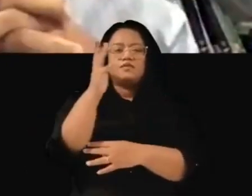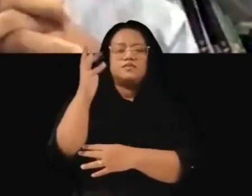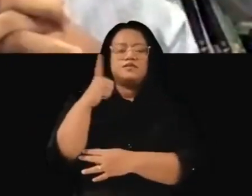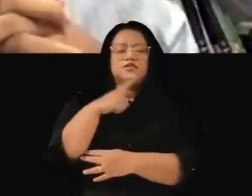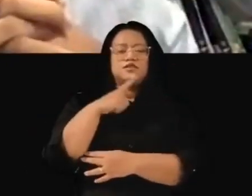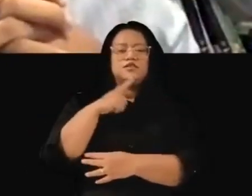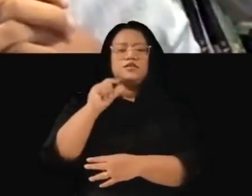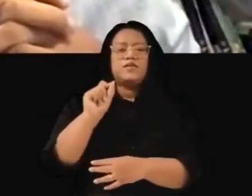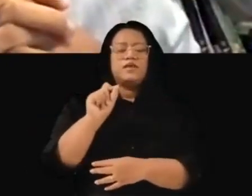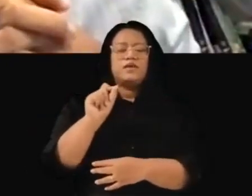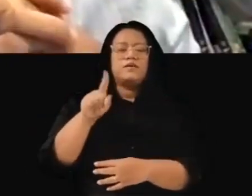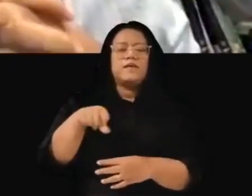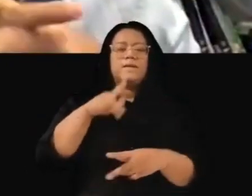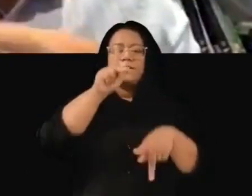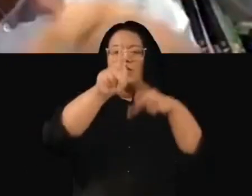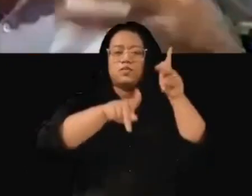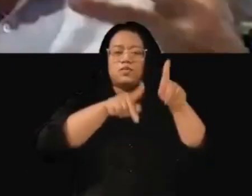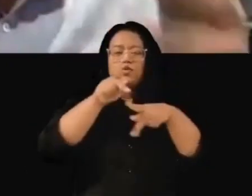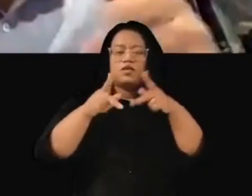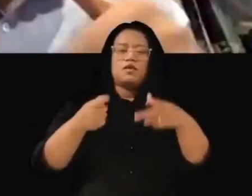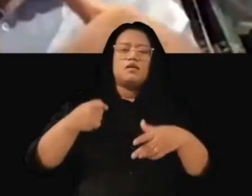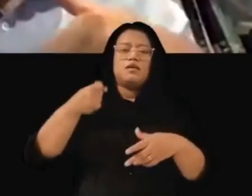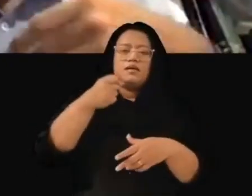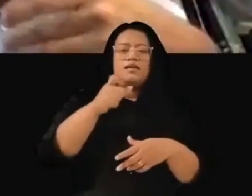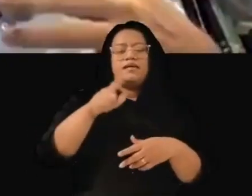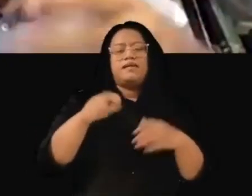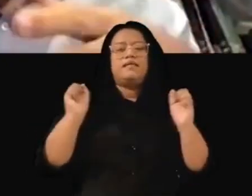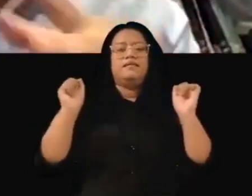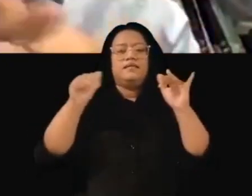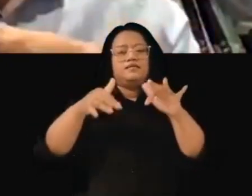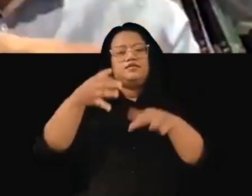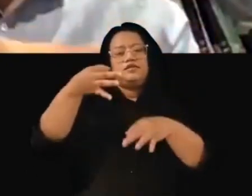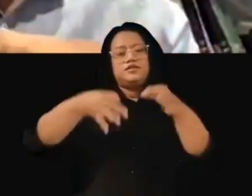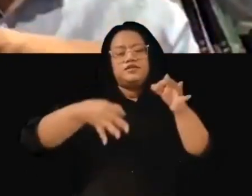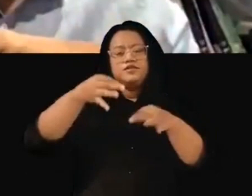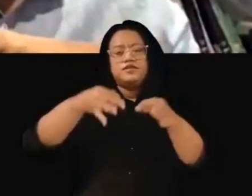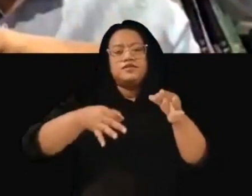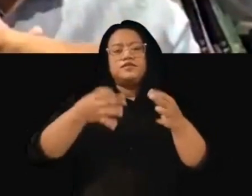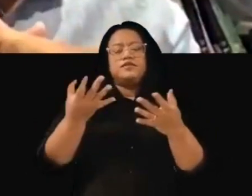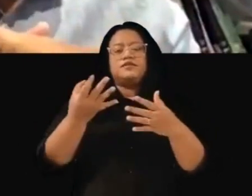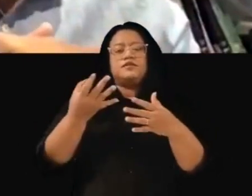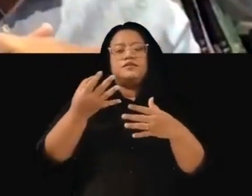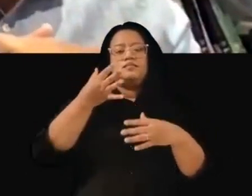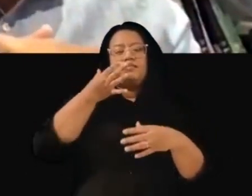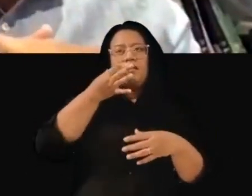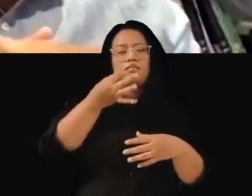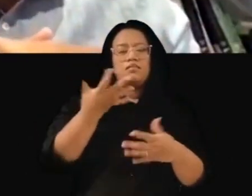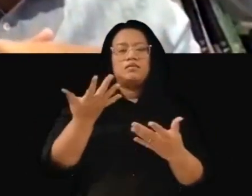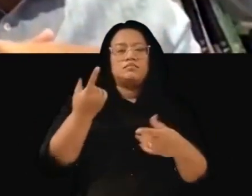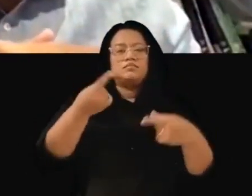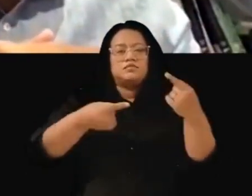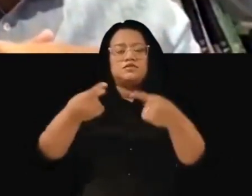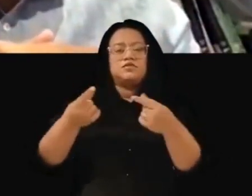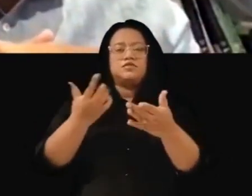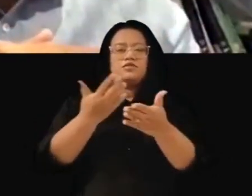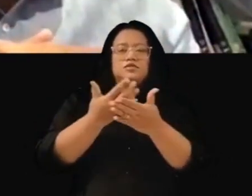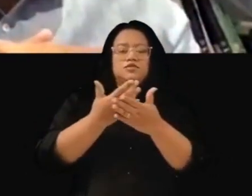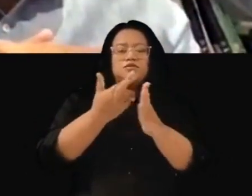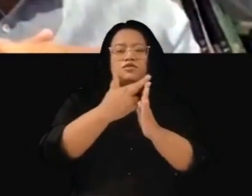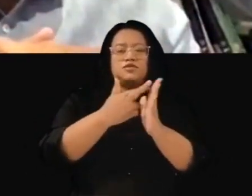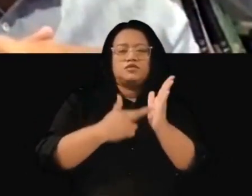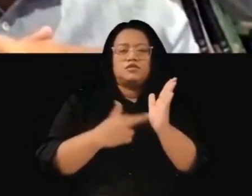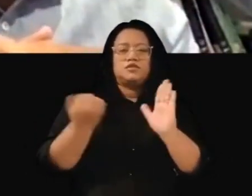participação popular, seja por meio de audiências públicas, em discussões de estudos e relatórios de